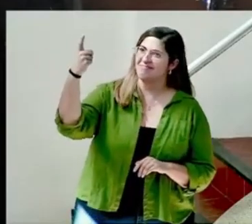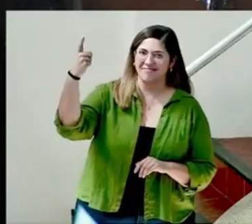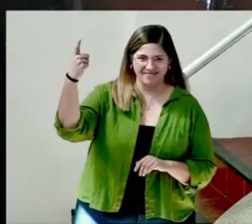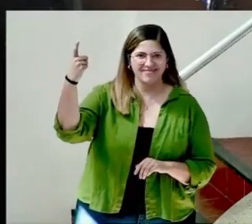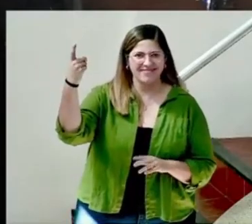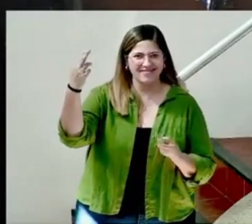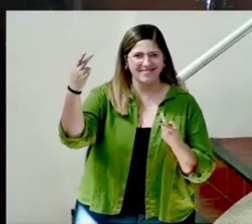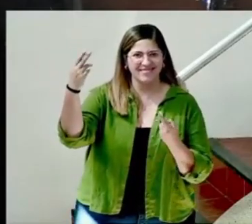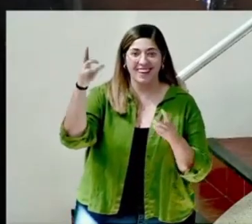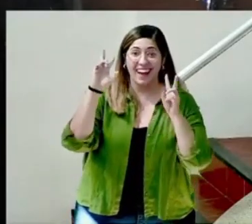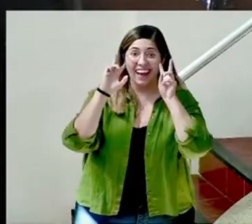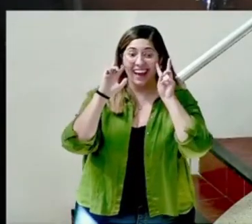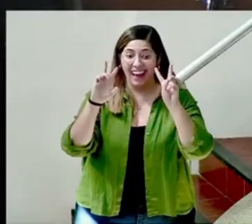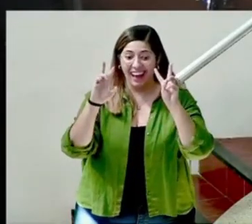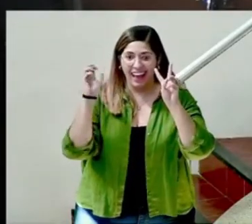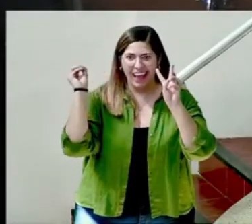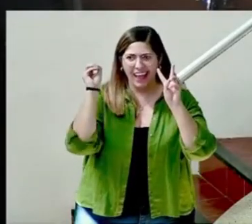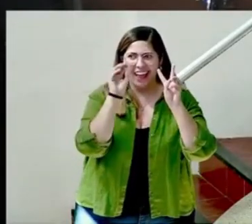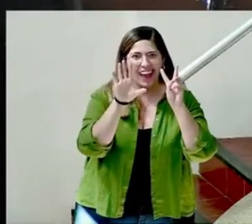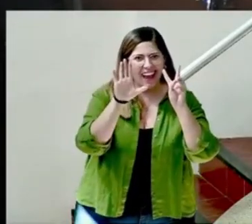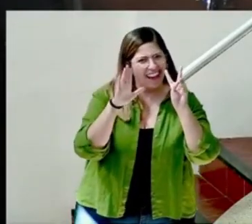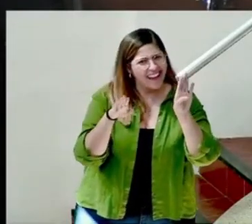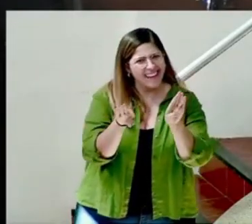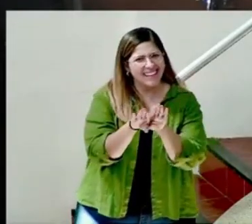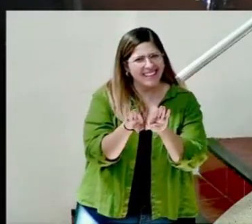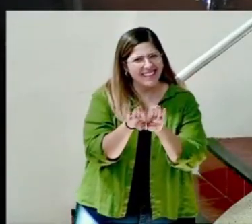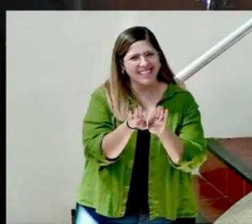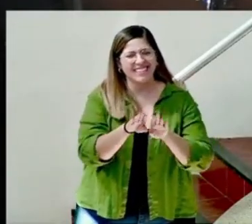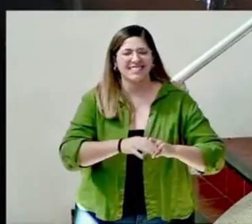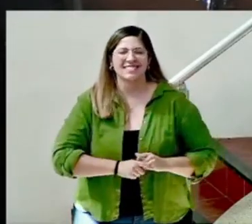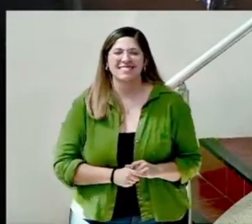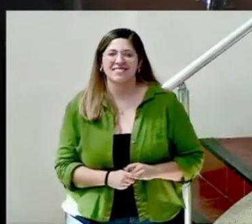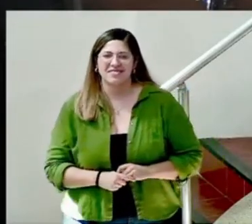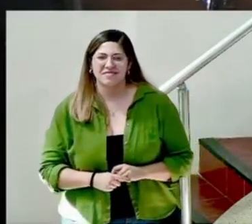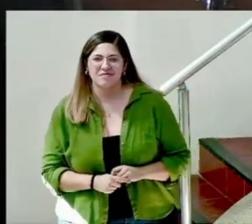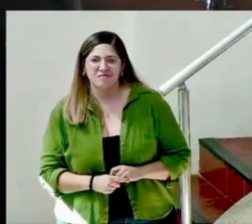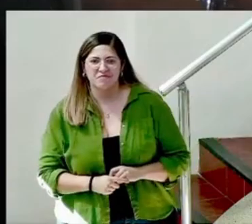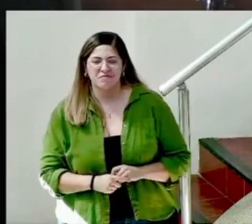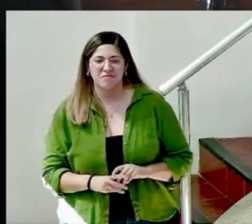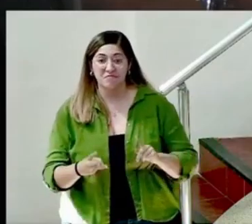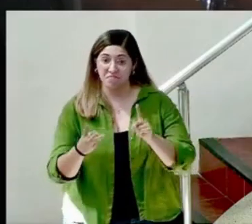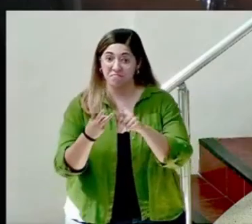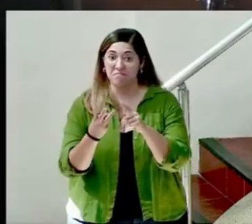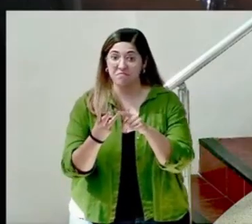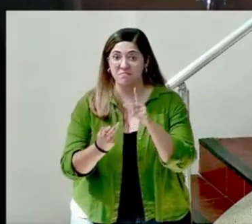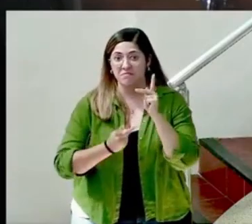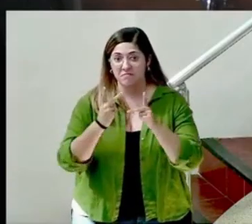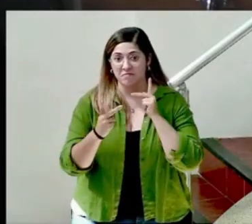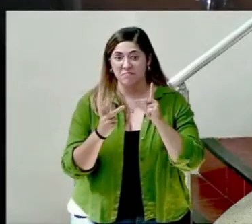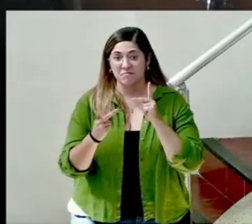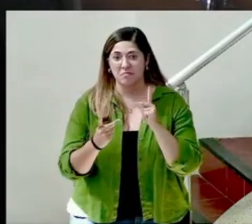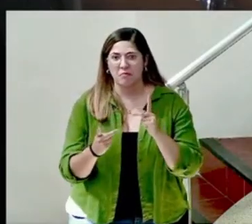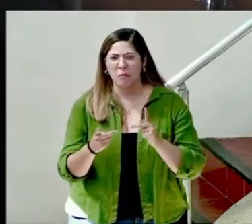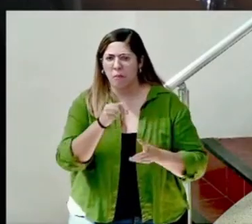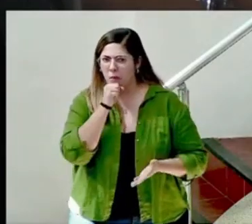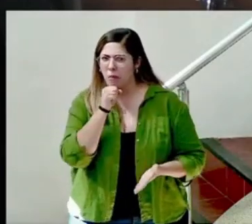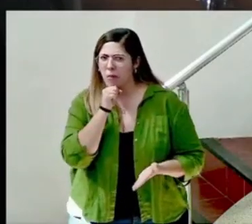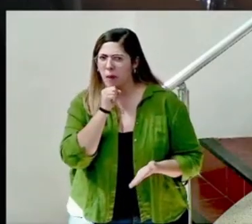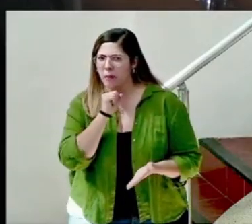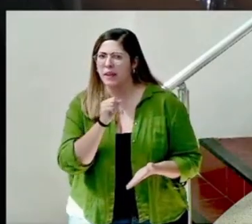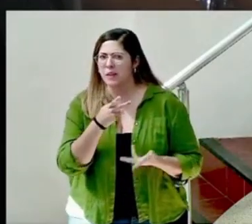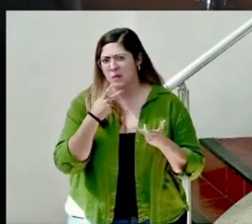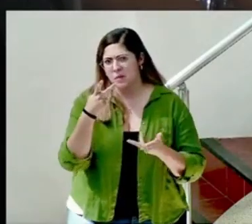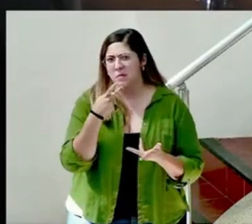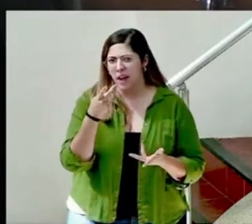luz, no Antigo Testamento e em outros escritos, os olhos são tidos como fontes de luz. Por